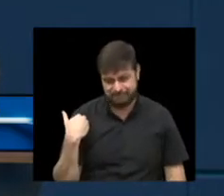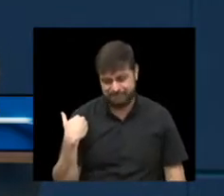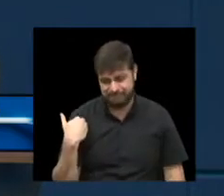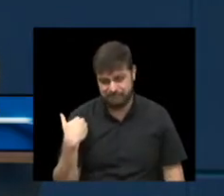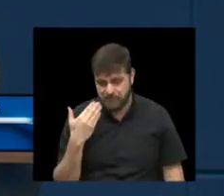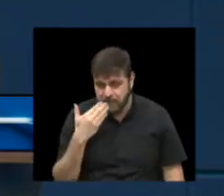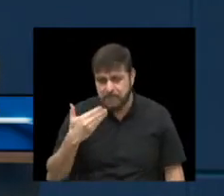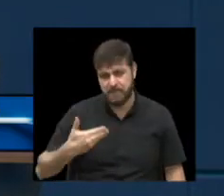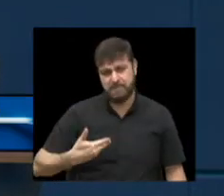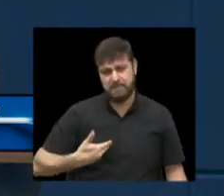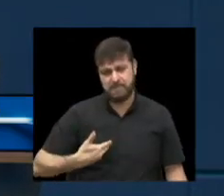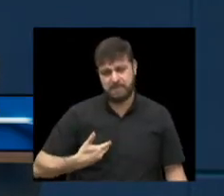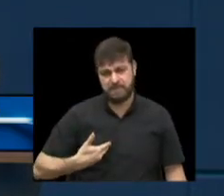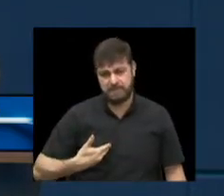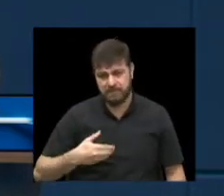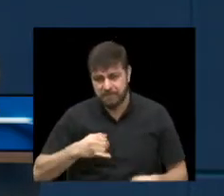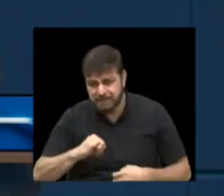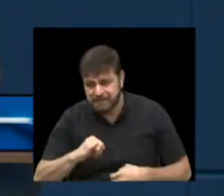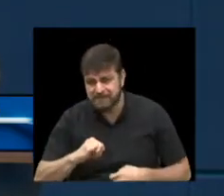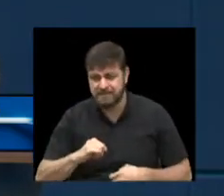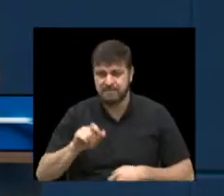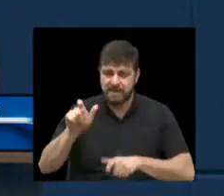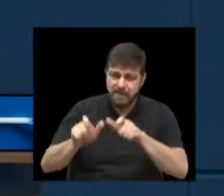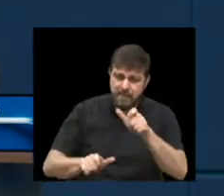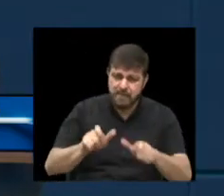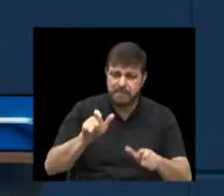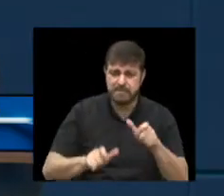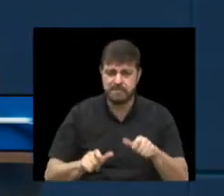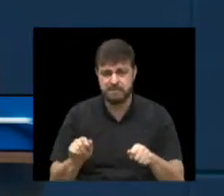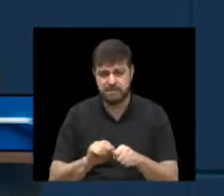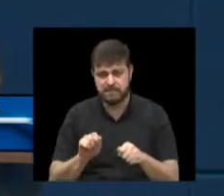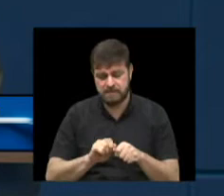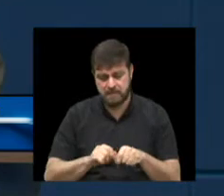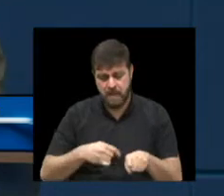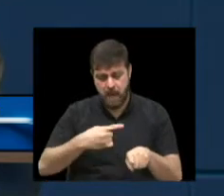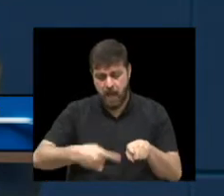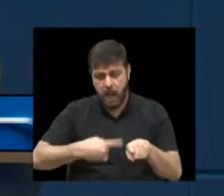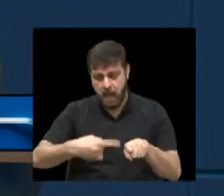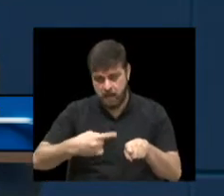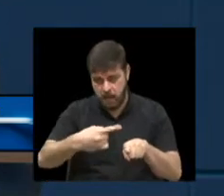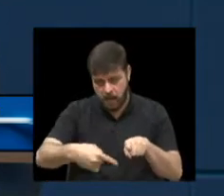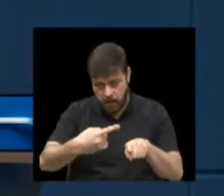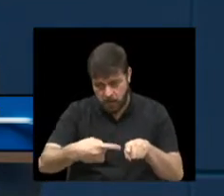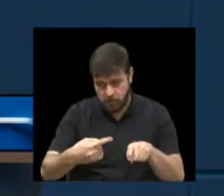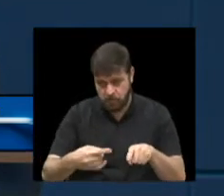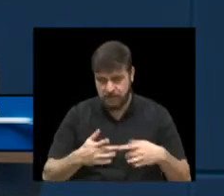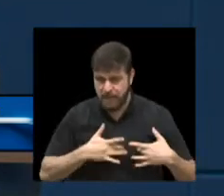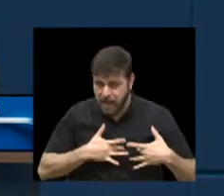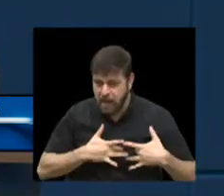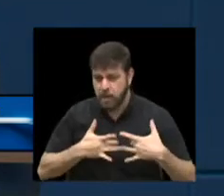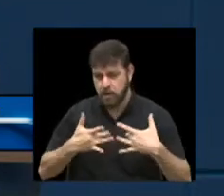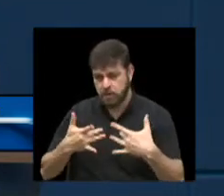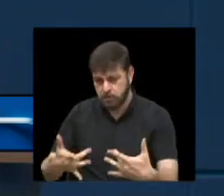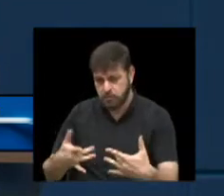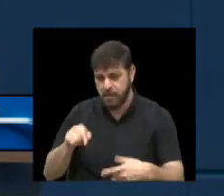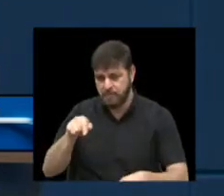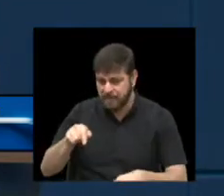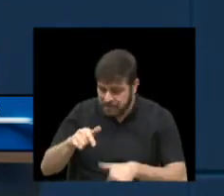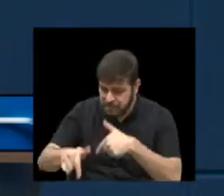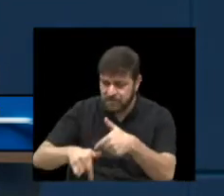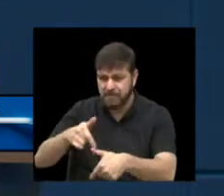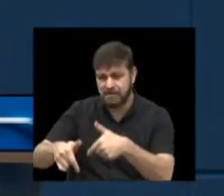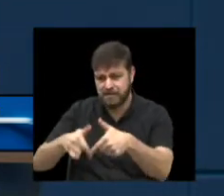puder, pelo menos, arrumar e doar essas rodas para que eles possam continuar fazendo esse trabalho naquela região